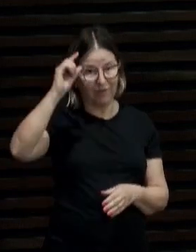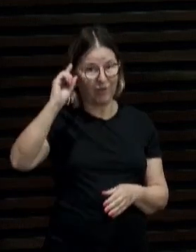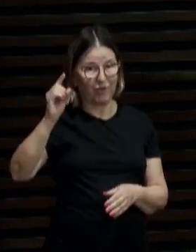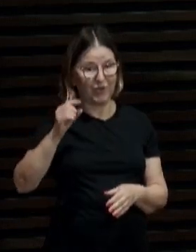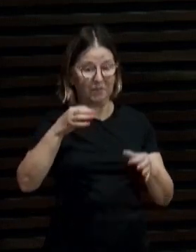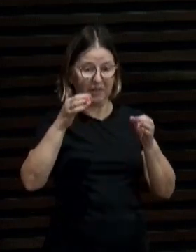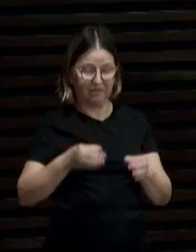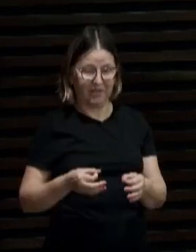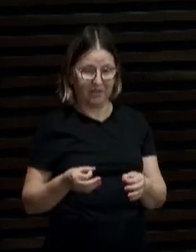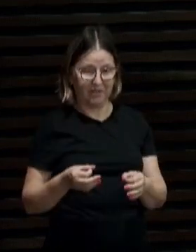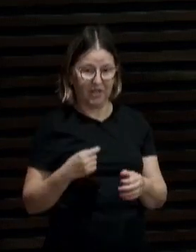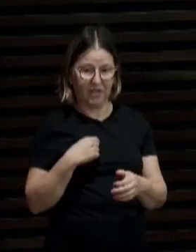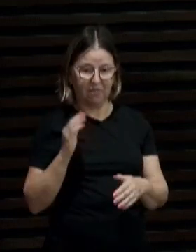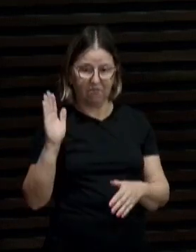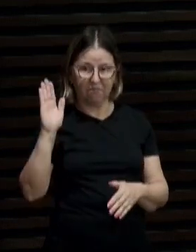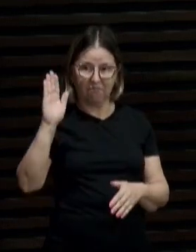vou entardecendo até anoitecer.